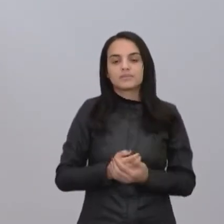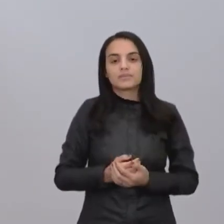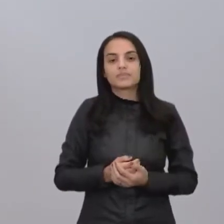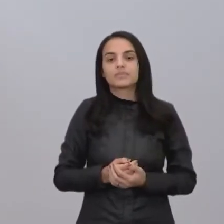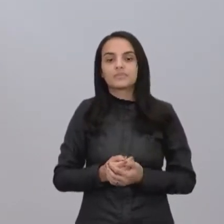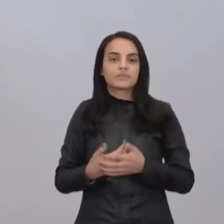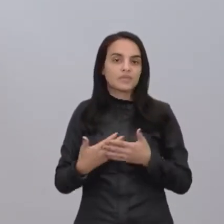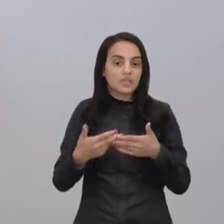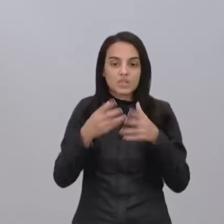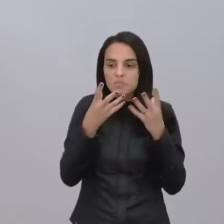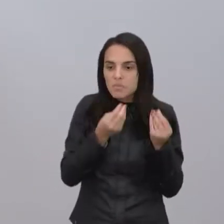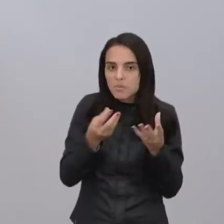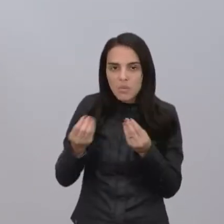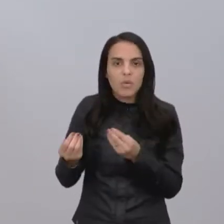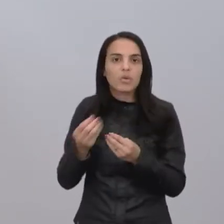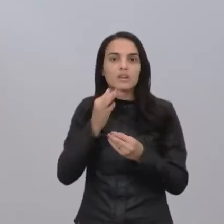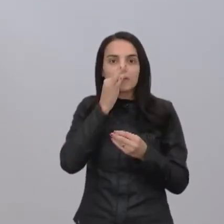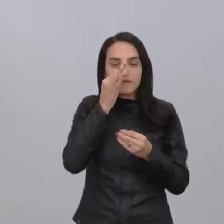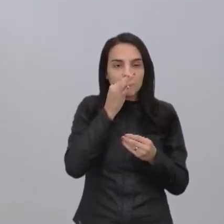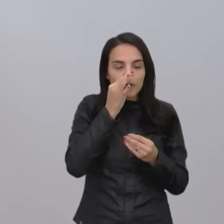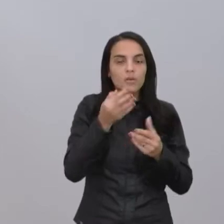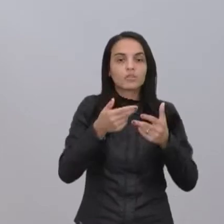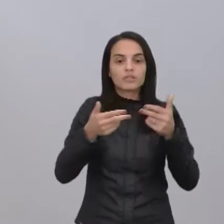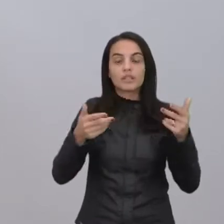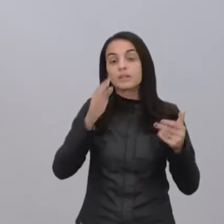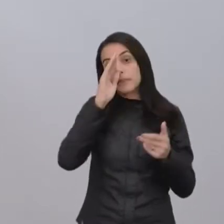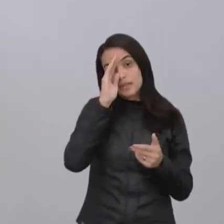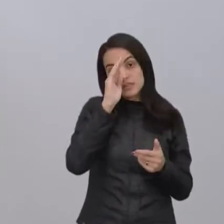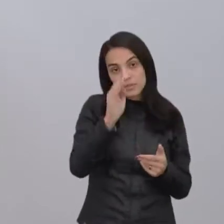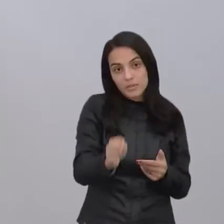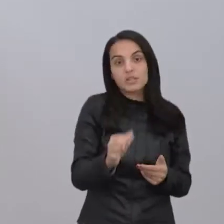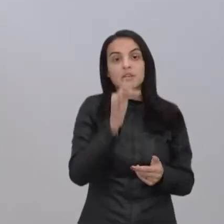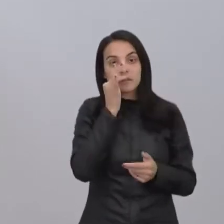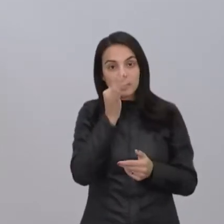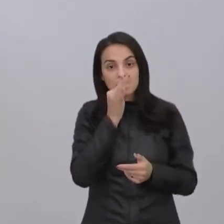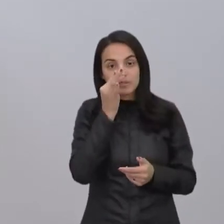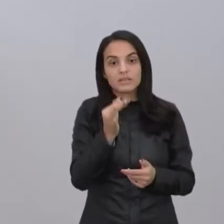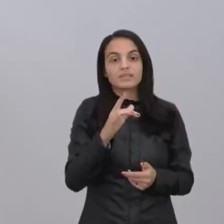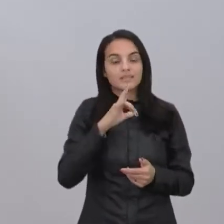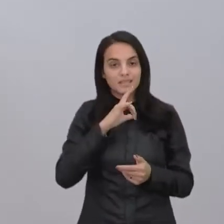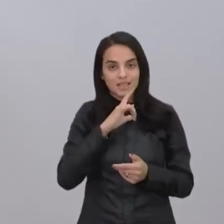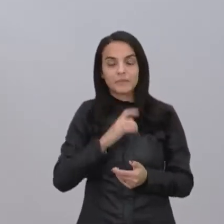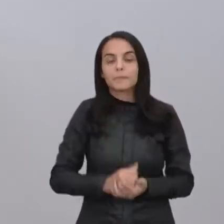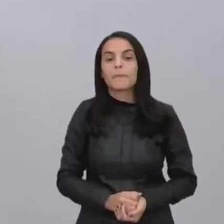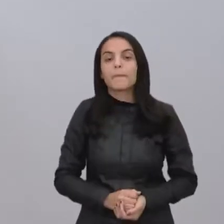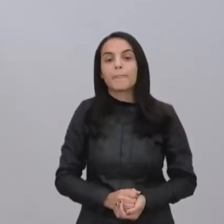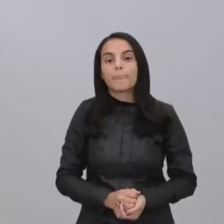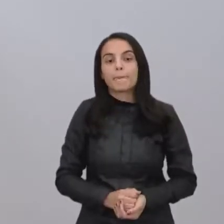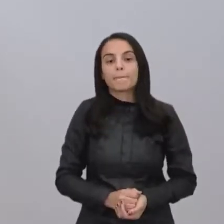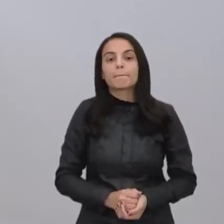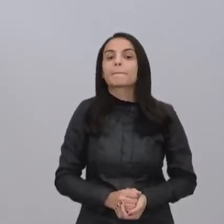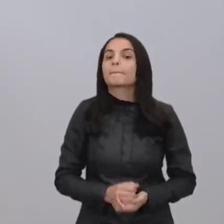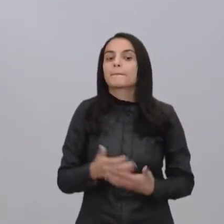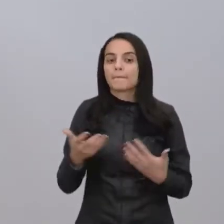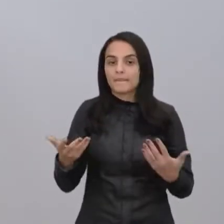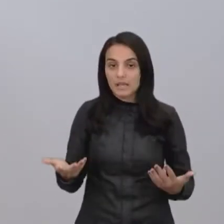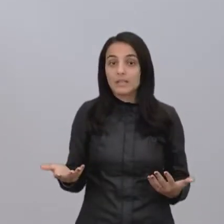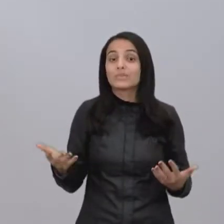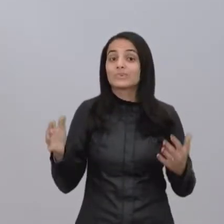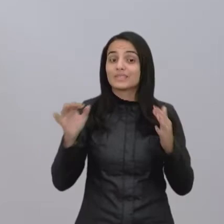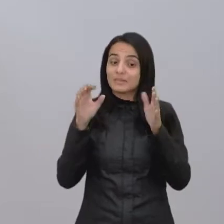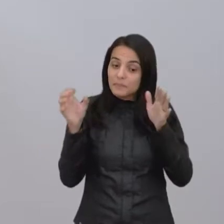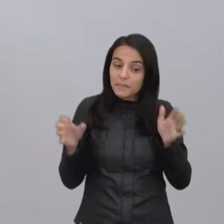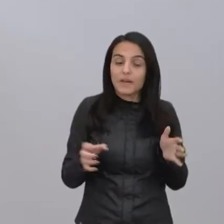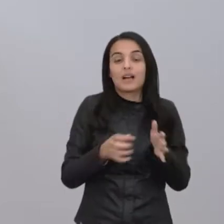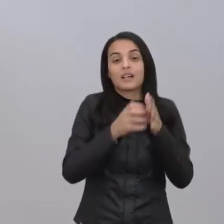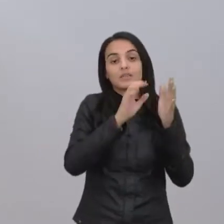reprodução aí de muitas plantas, né, principalmente daquelas plantas que apresentam flores. Então, os efeitos no meio ambiente a respeito